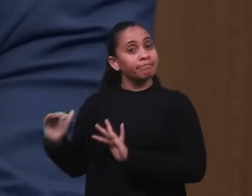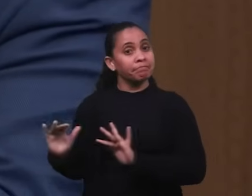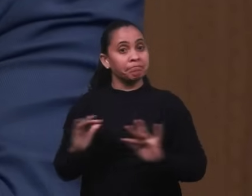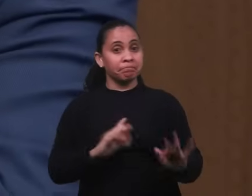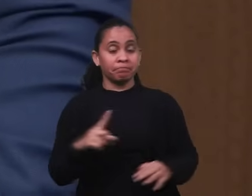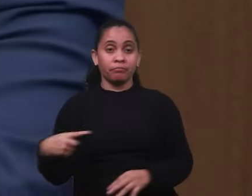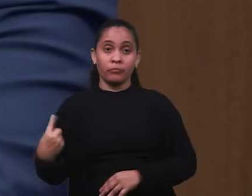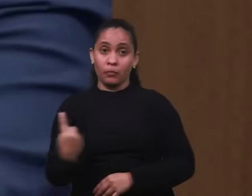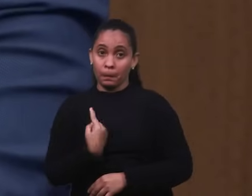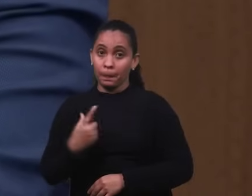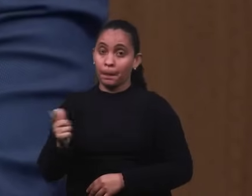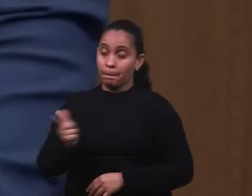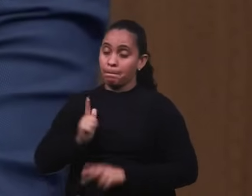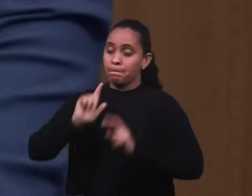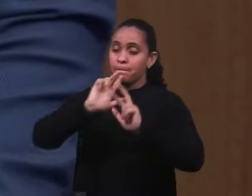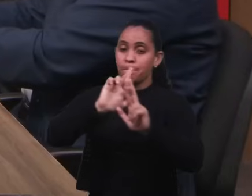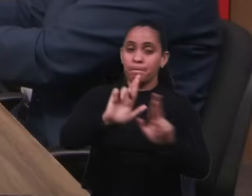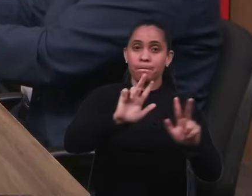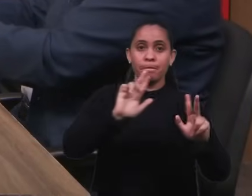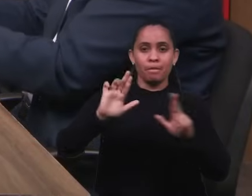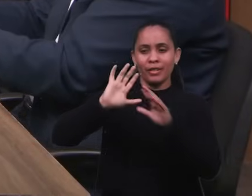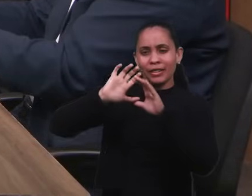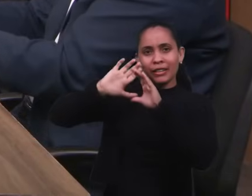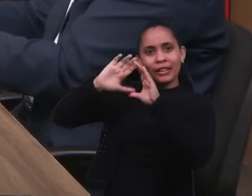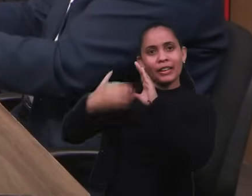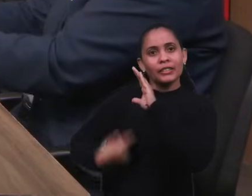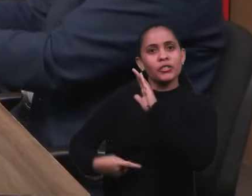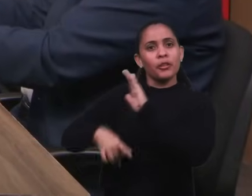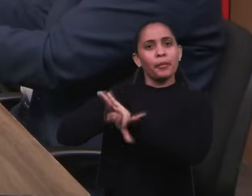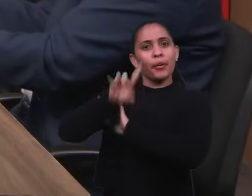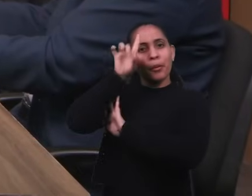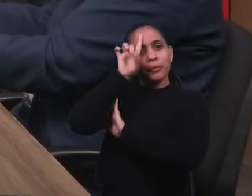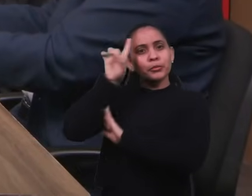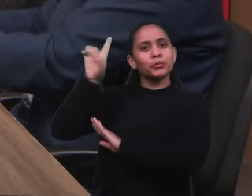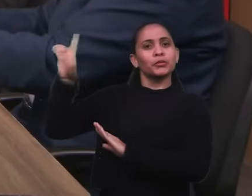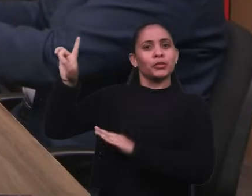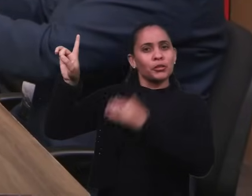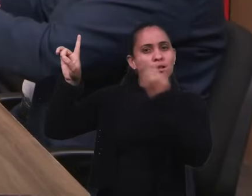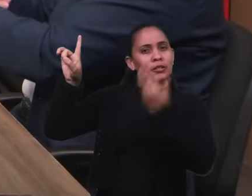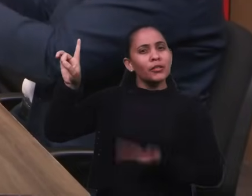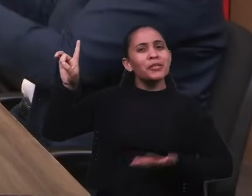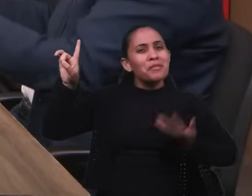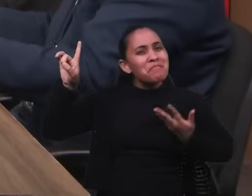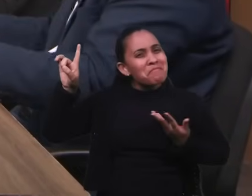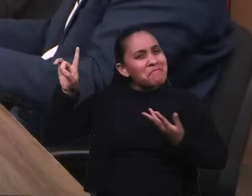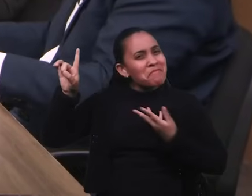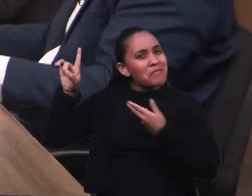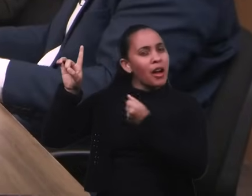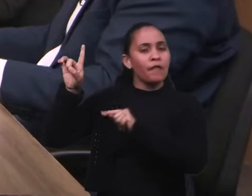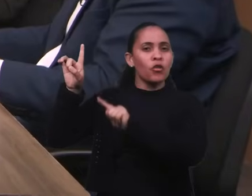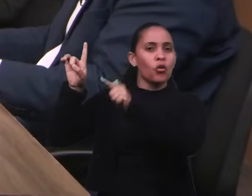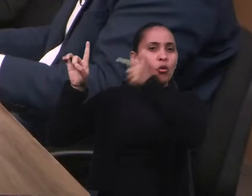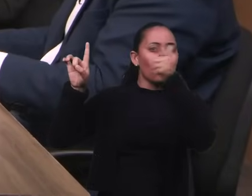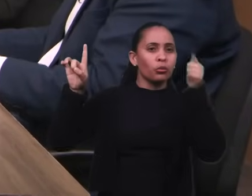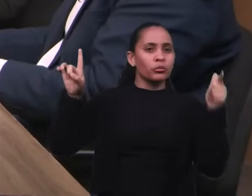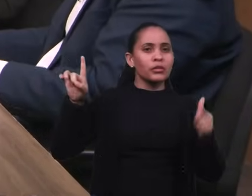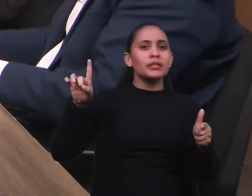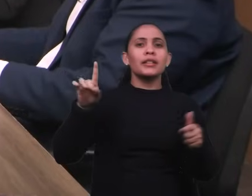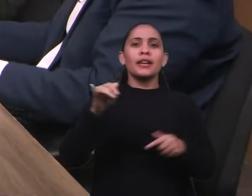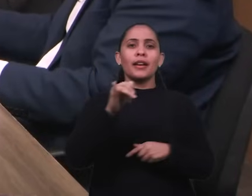encontrar diversos, temos uma riqueza. Podemos dar vários outros exemplos